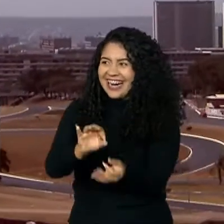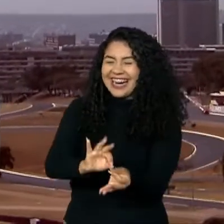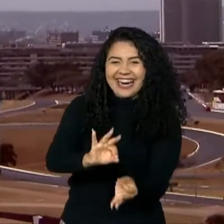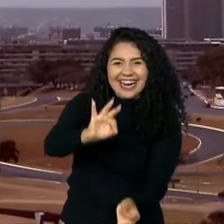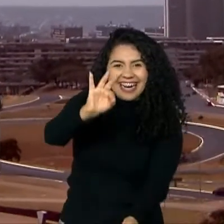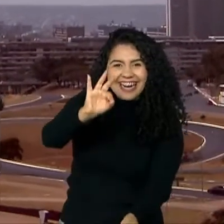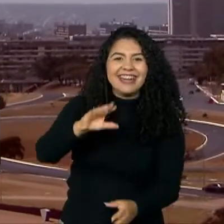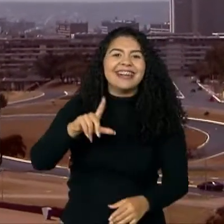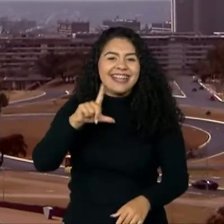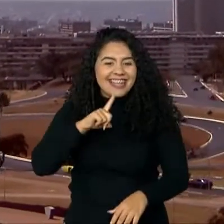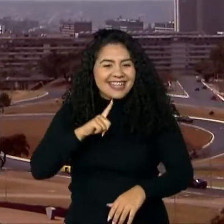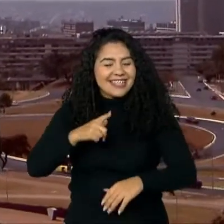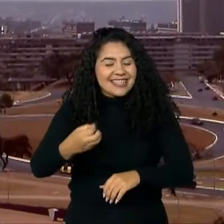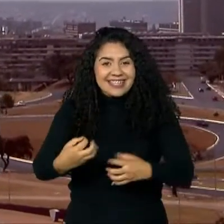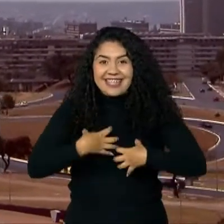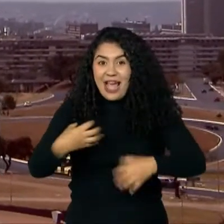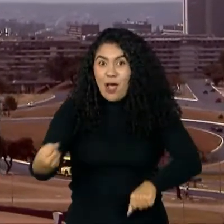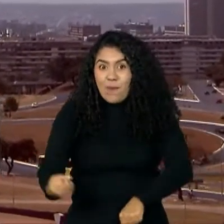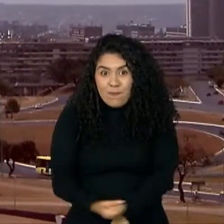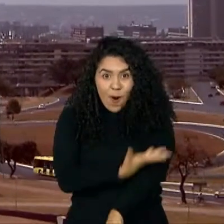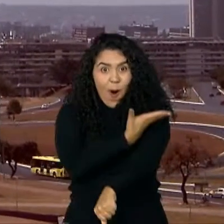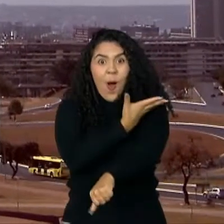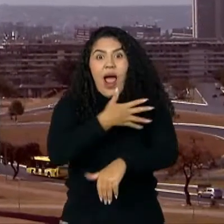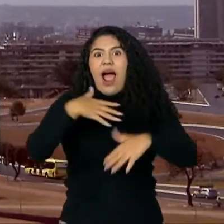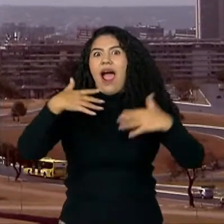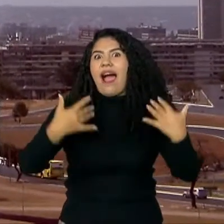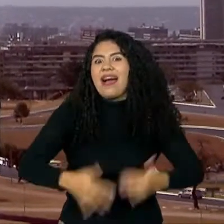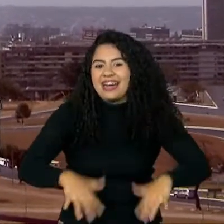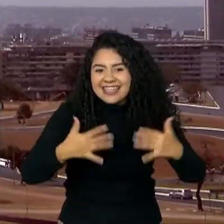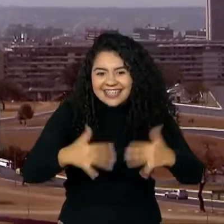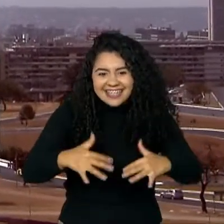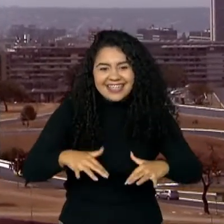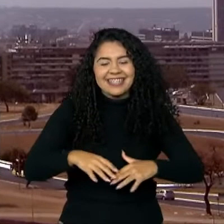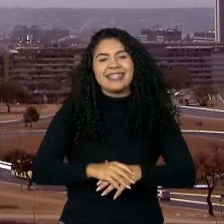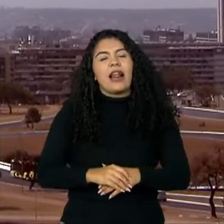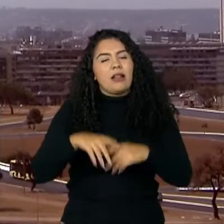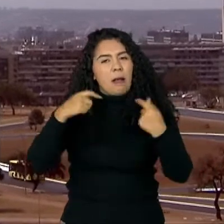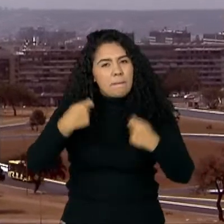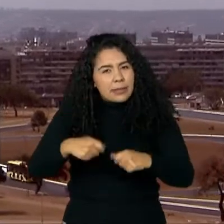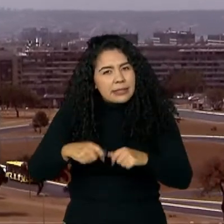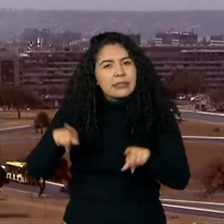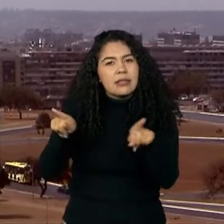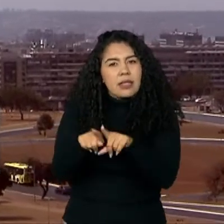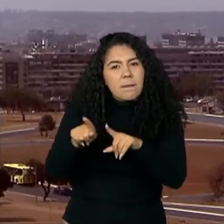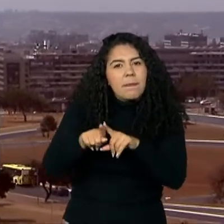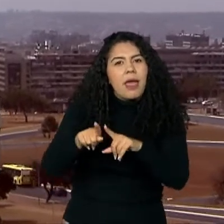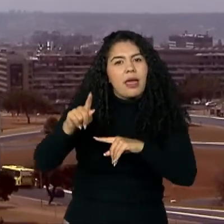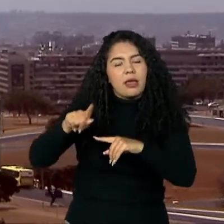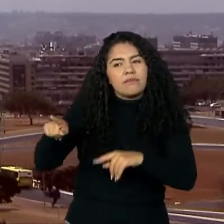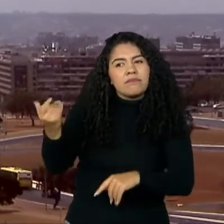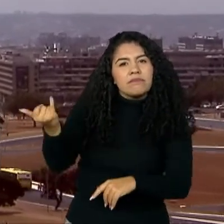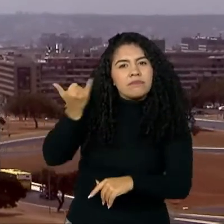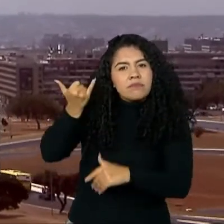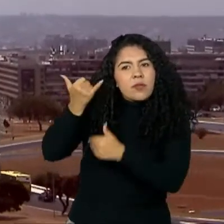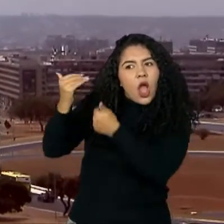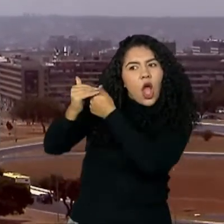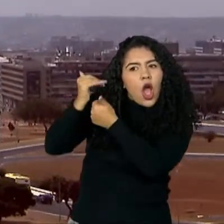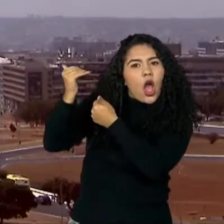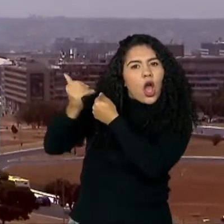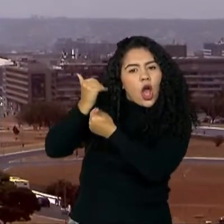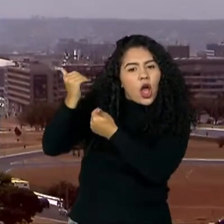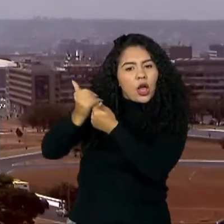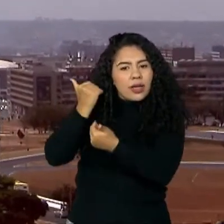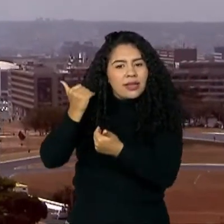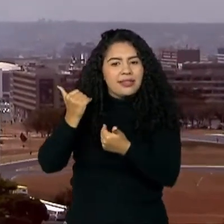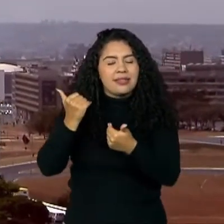é um processo muito emocionante, ele tá em mais um dia de instrução com o cadete. E de repente ele olha